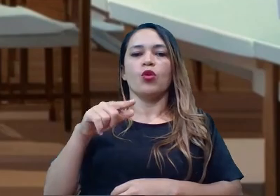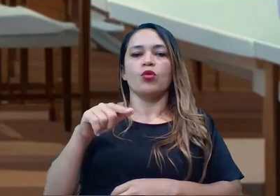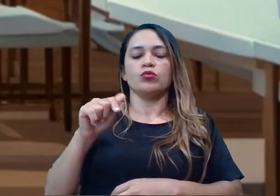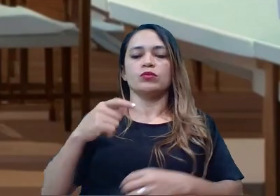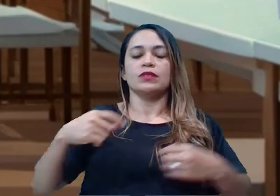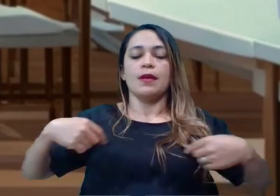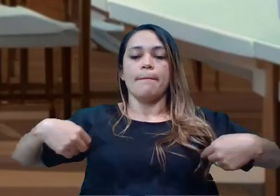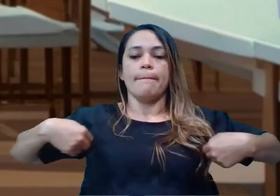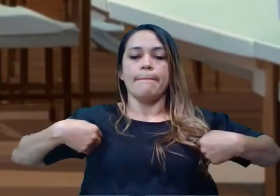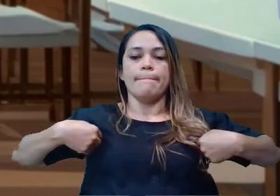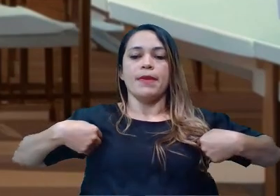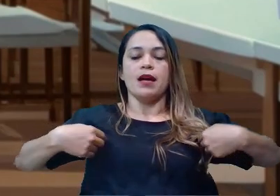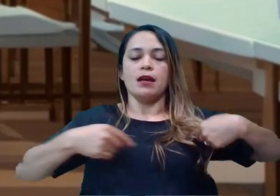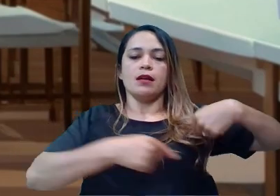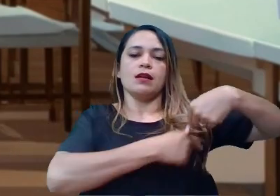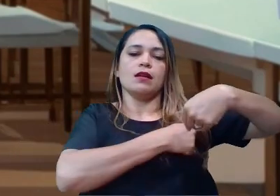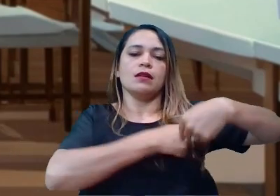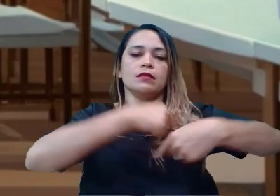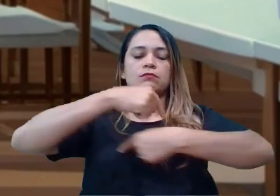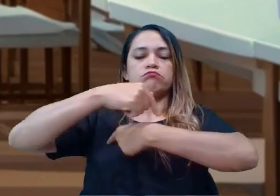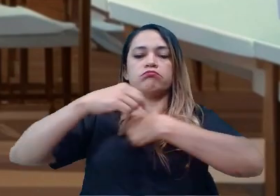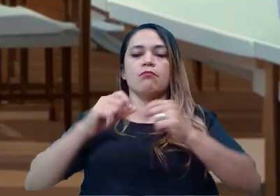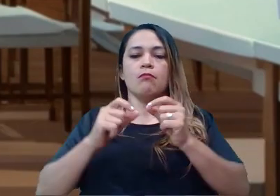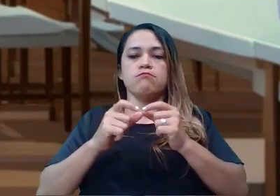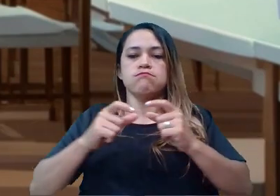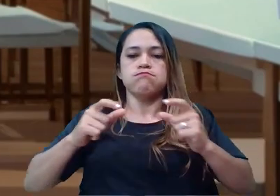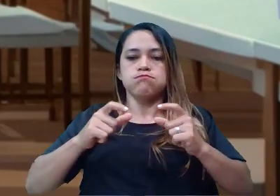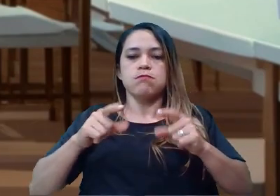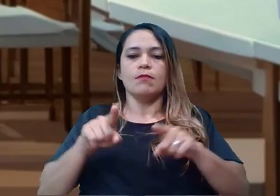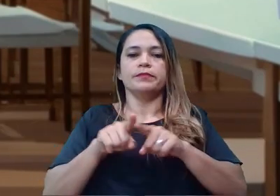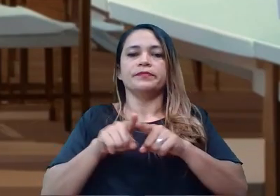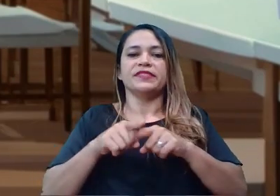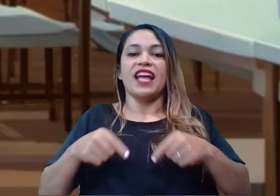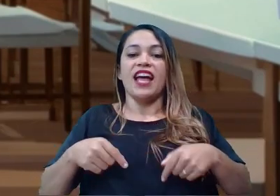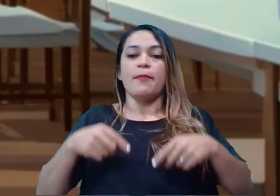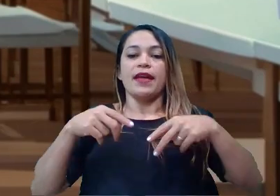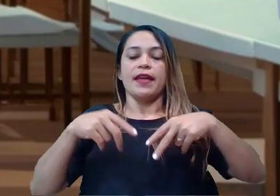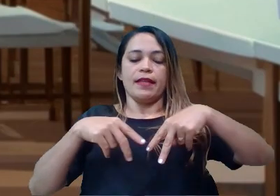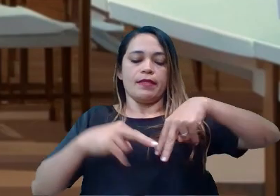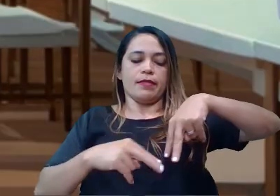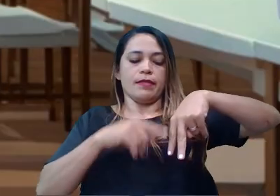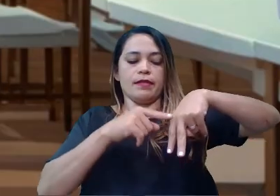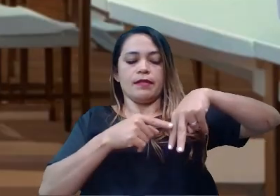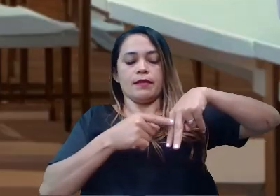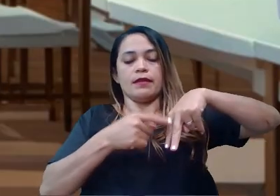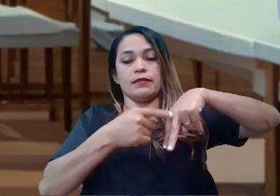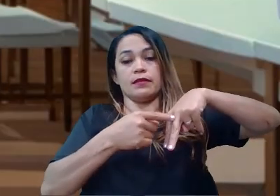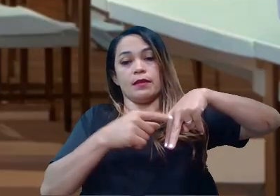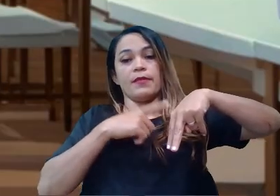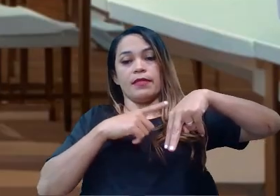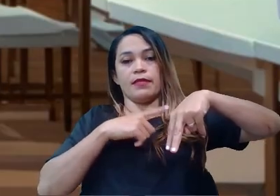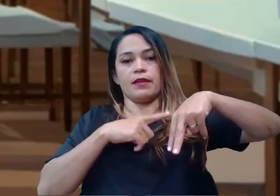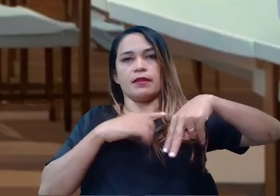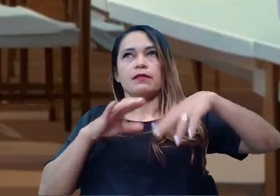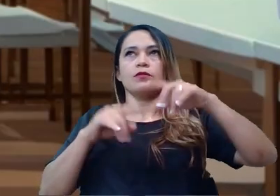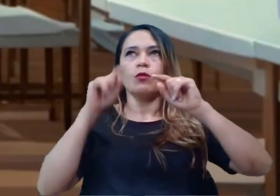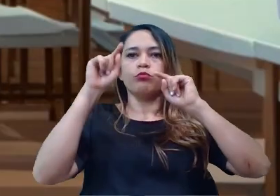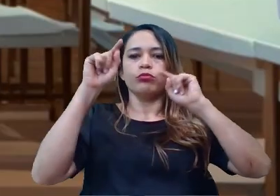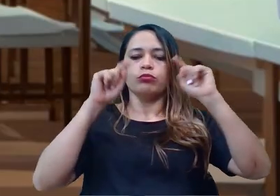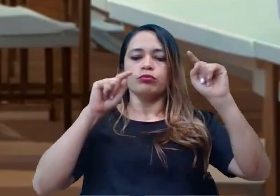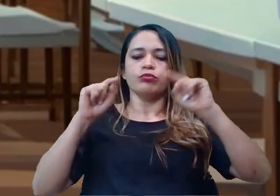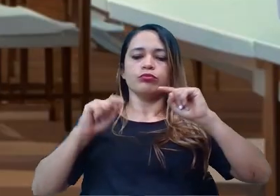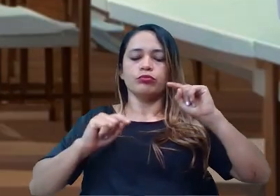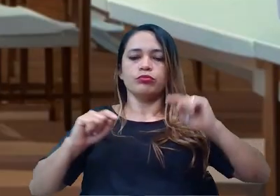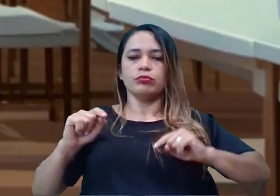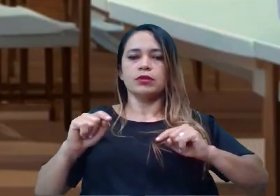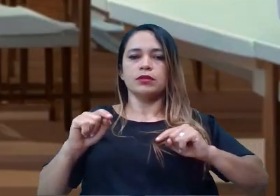axilas, a gente tem também linfonodo, de vez em quando dá um inchaçozinho. Na região da virilha, nós também temos linfonodos. Então, são pontos de estratégia